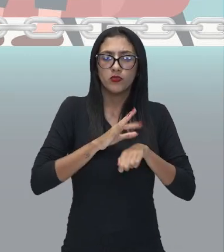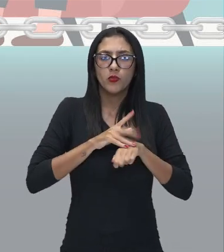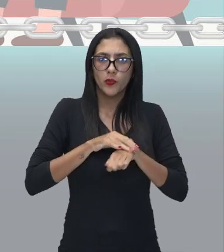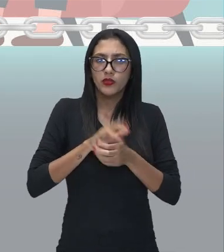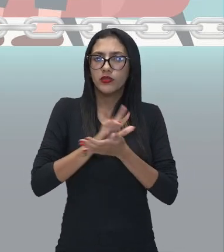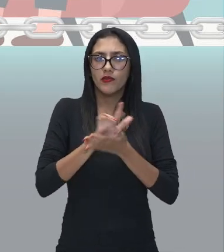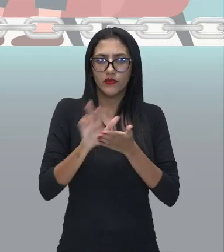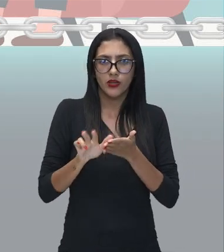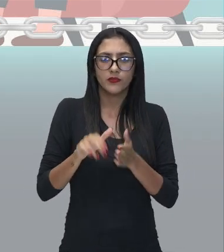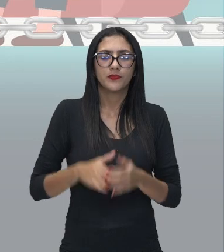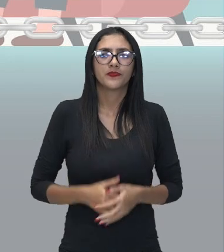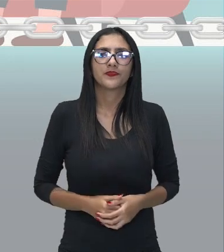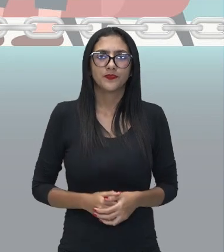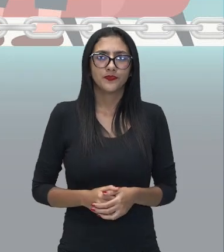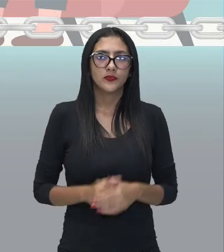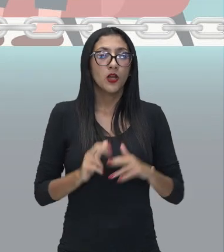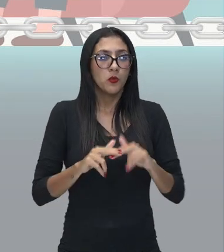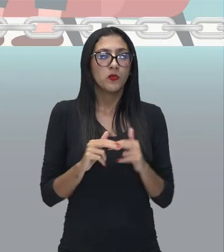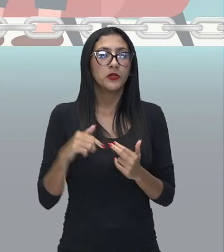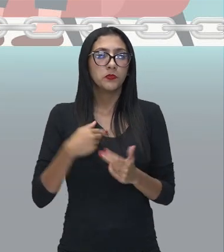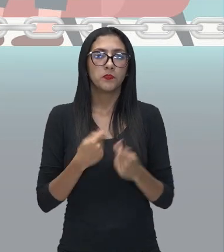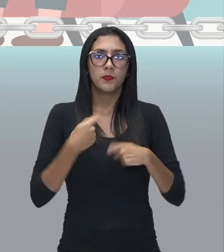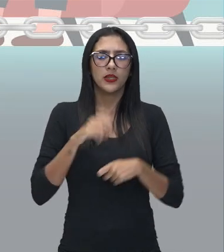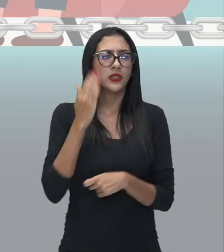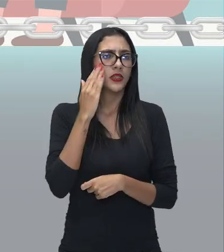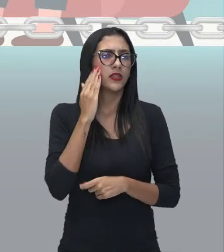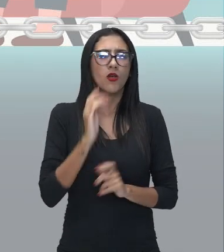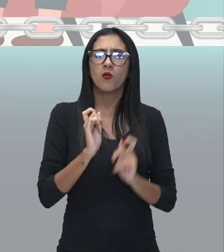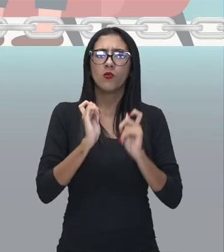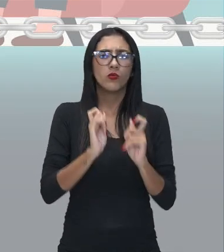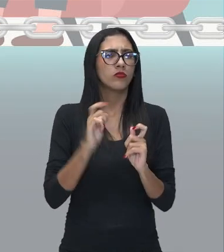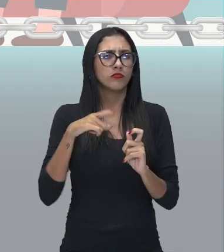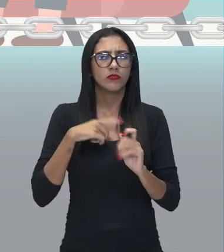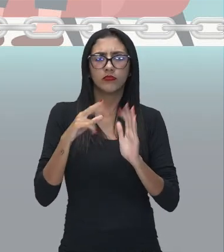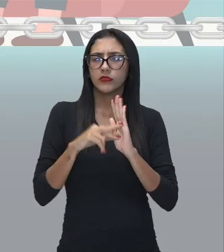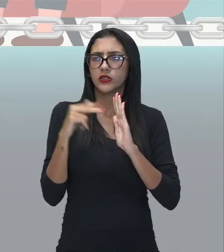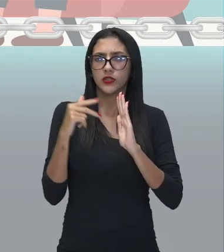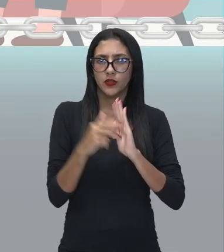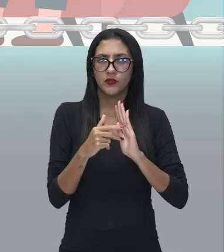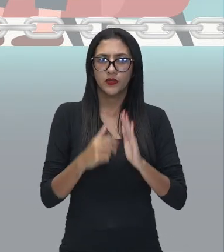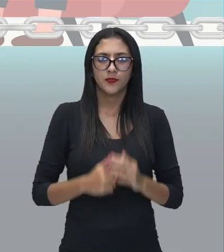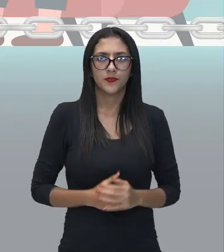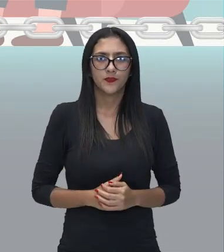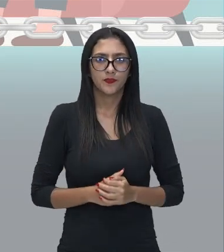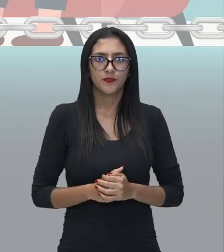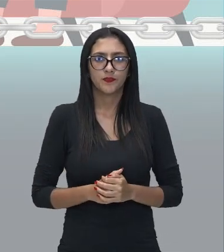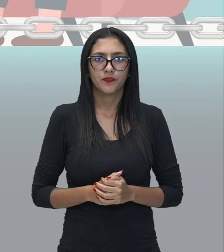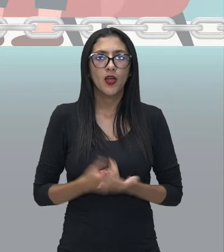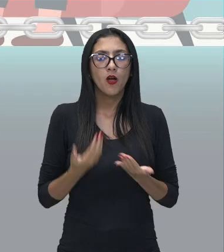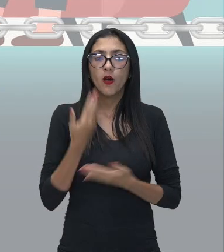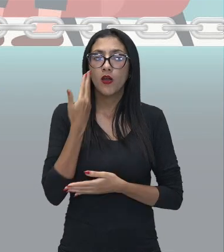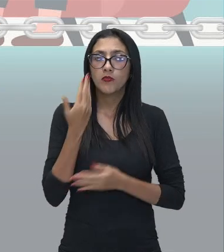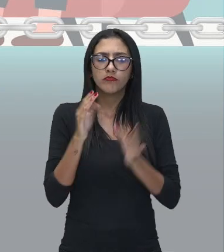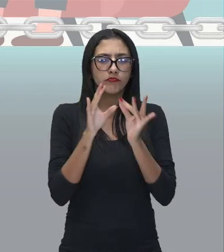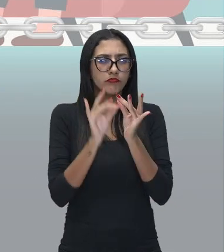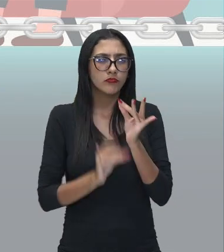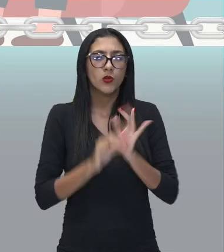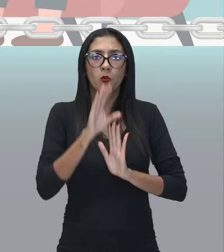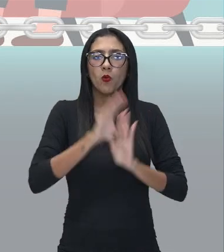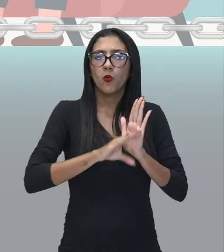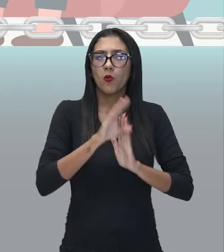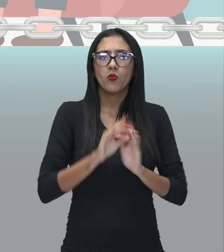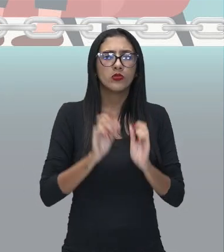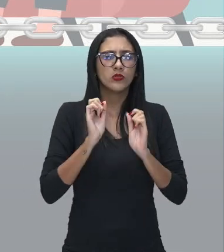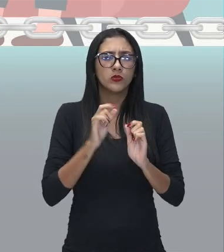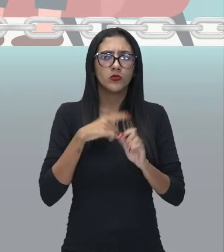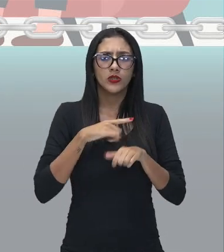E a gente precisa entender, né? O que são essas doenças crônicas? Então vamos aí ver a sua definição do que é